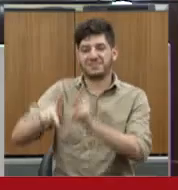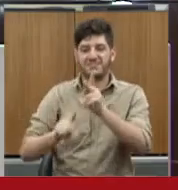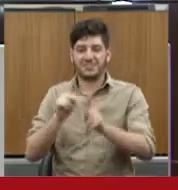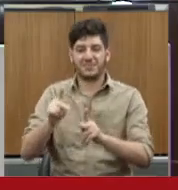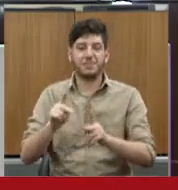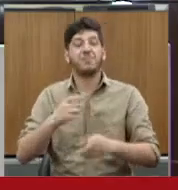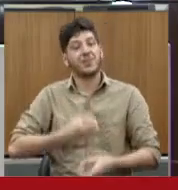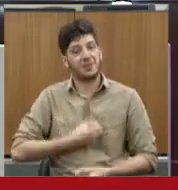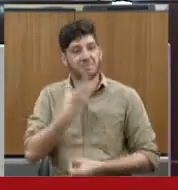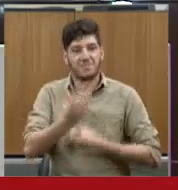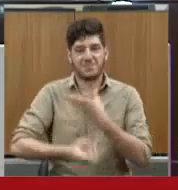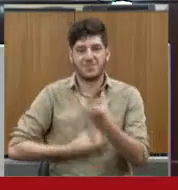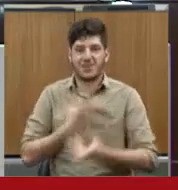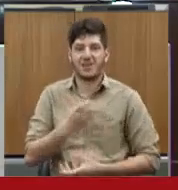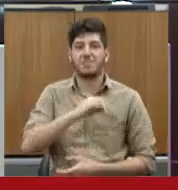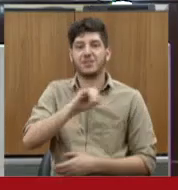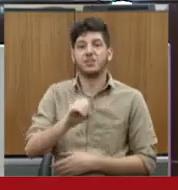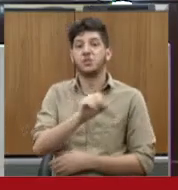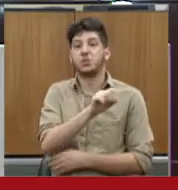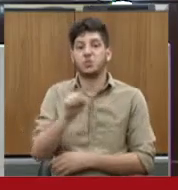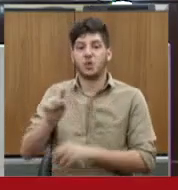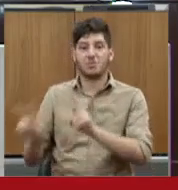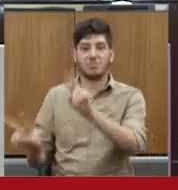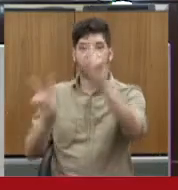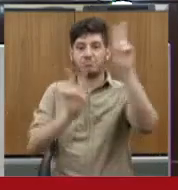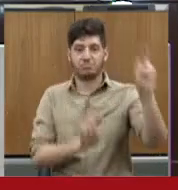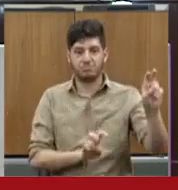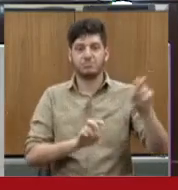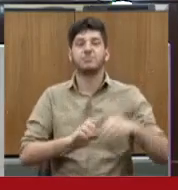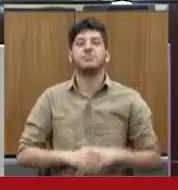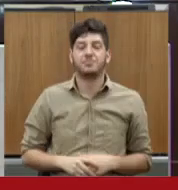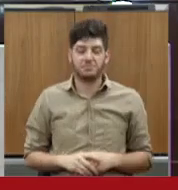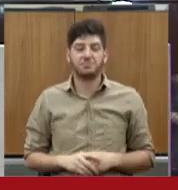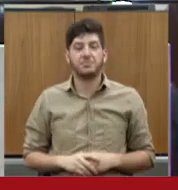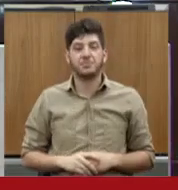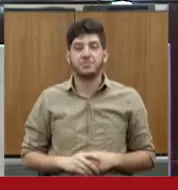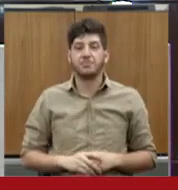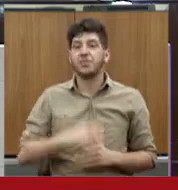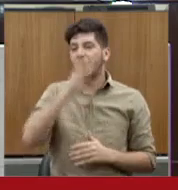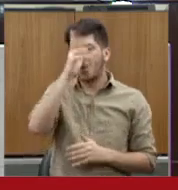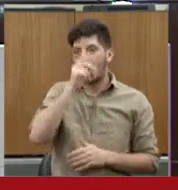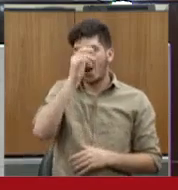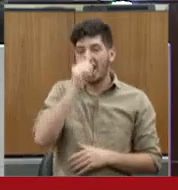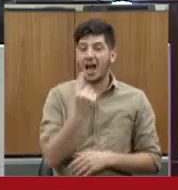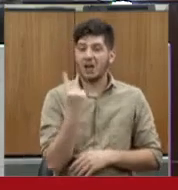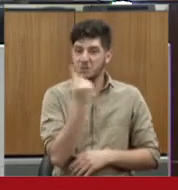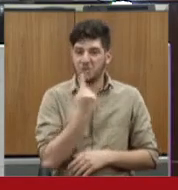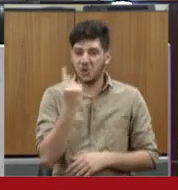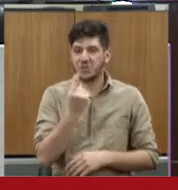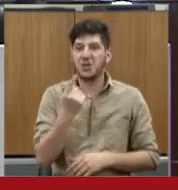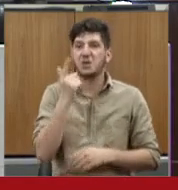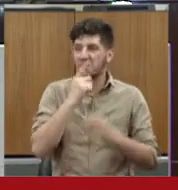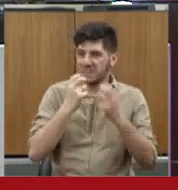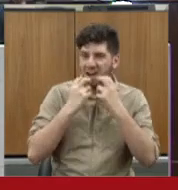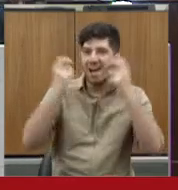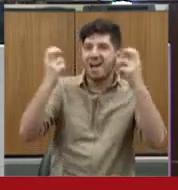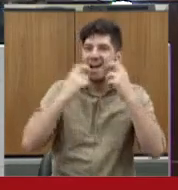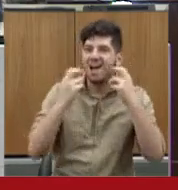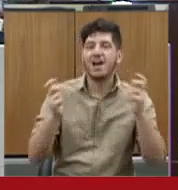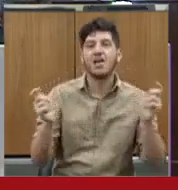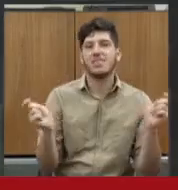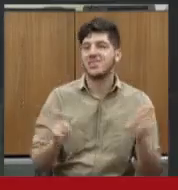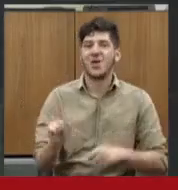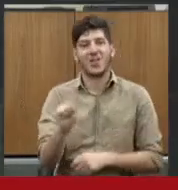João Cabral de Melo Neto, abre aspas, um galo sozinho não tece o amanhã, fecha aspas. Todas e todos que